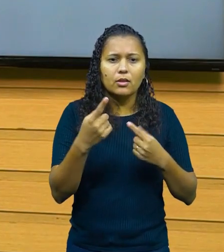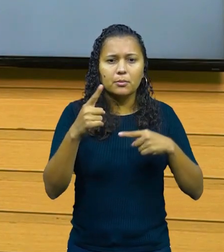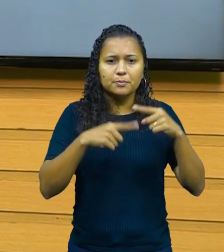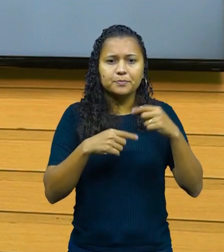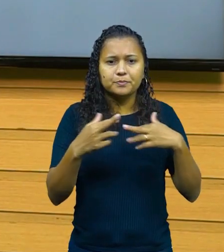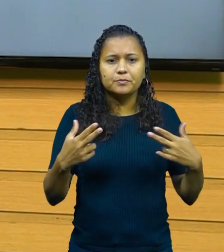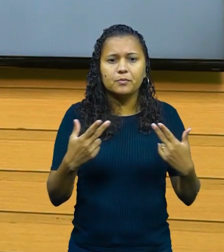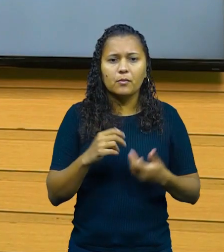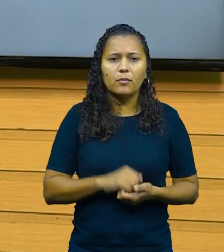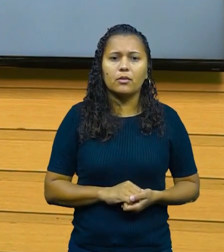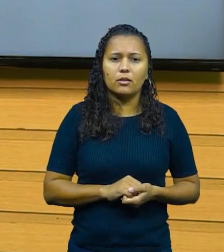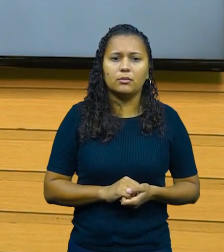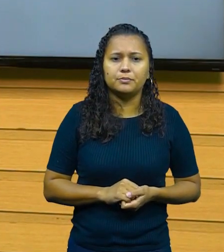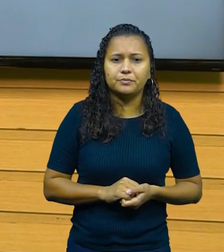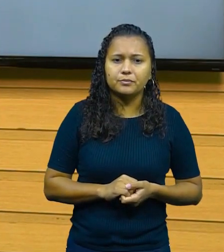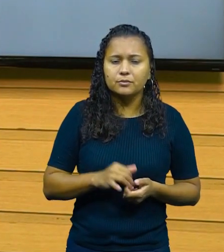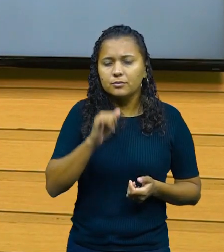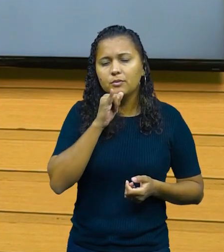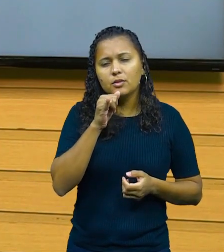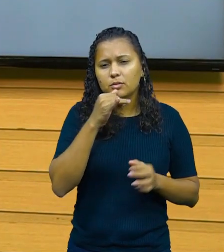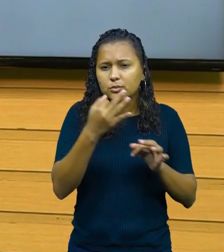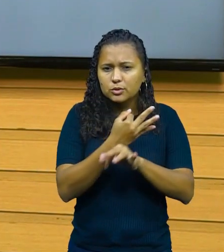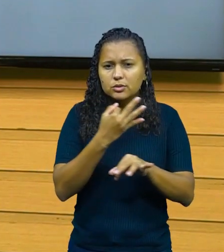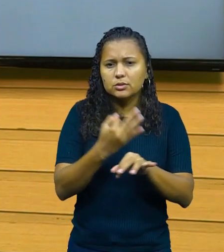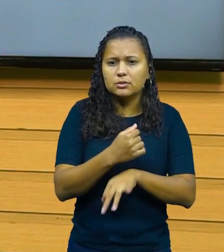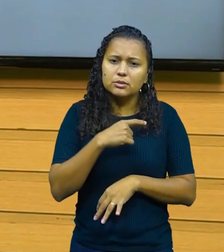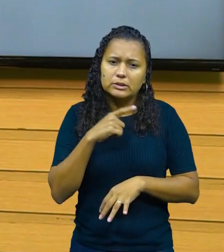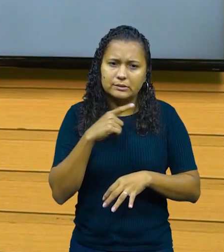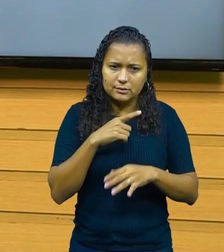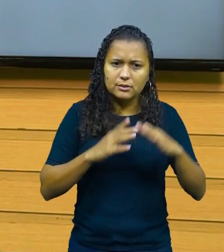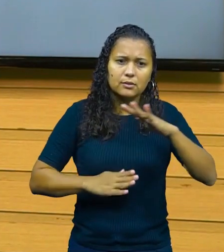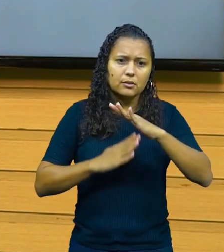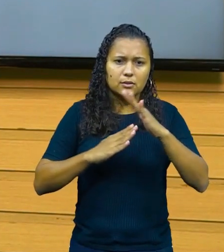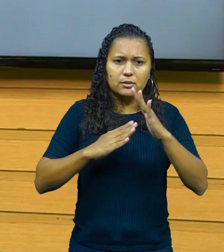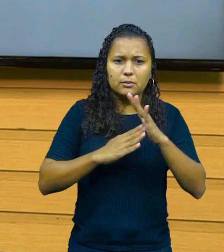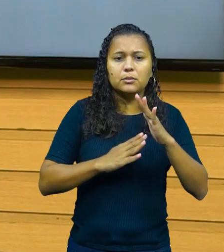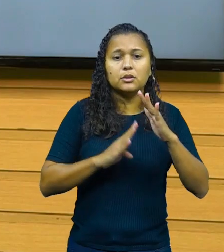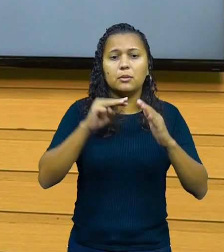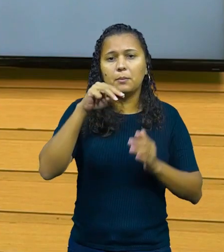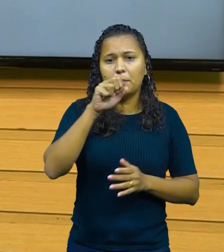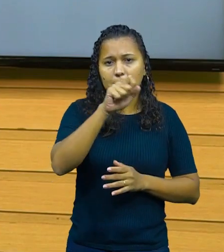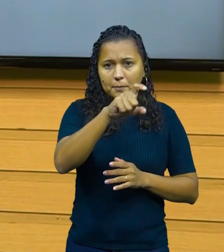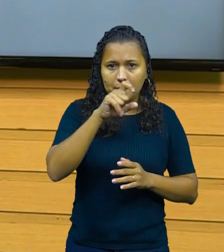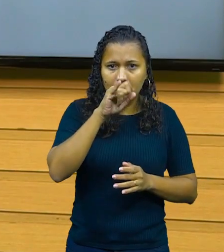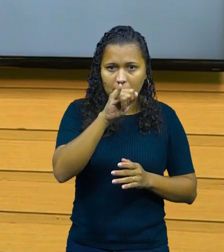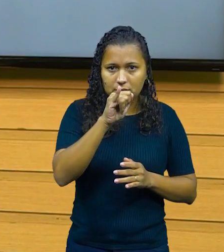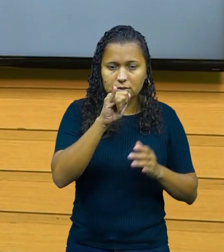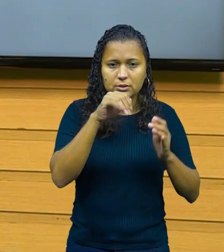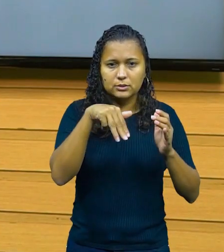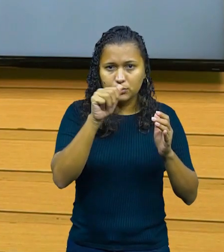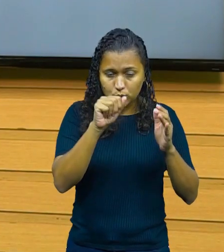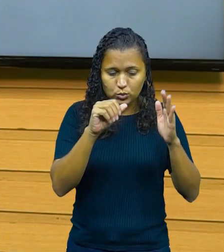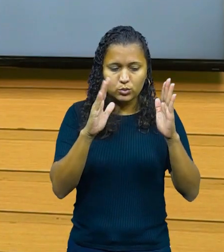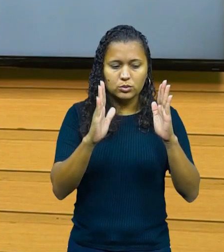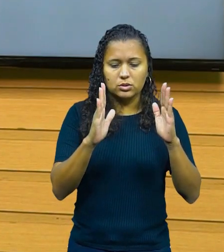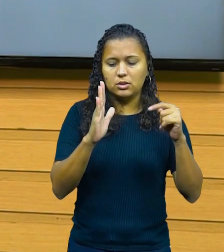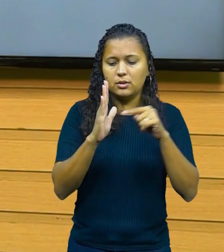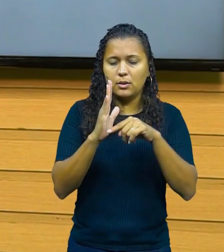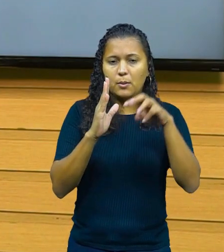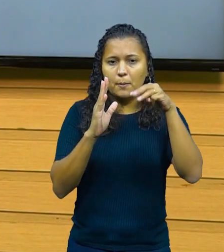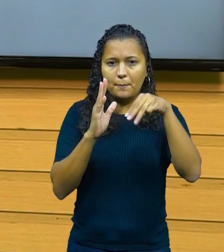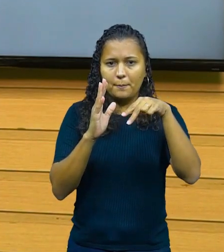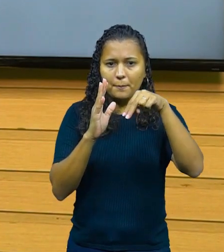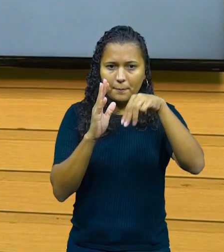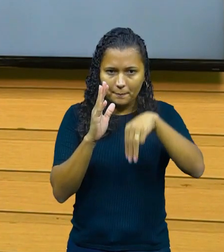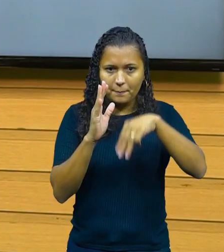Então, dentro do campo de tolerância você tem o limite máximo e você tem o mínimo. E ali você tem